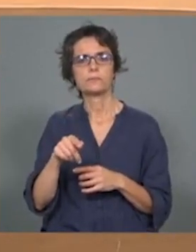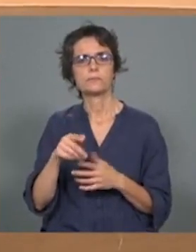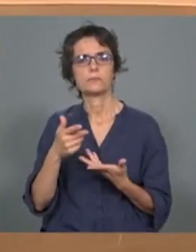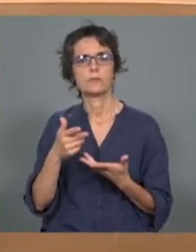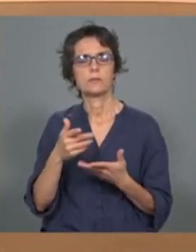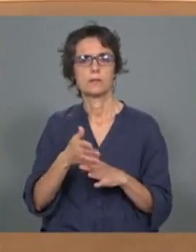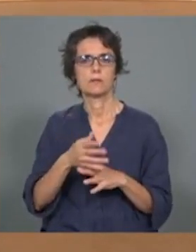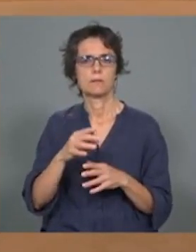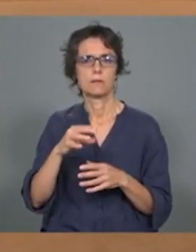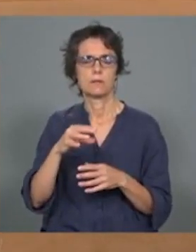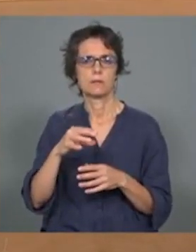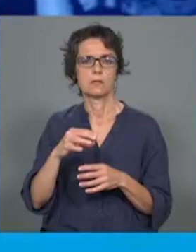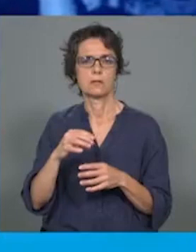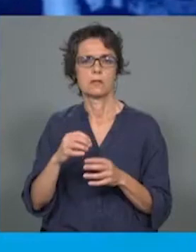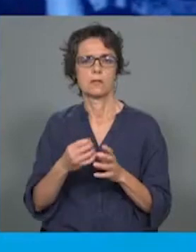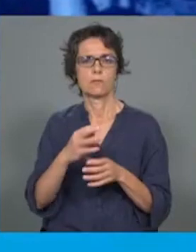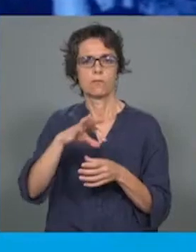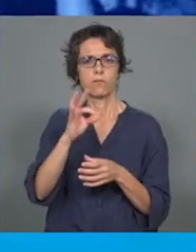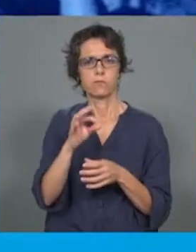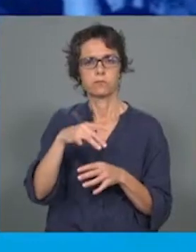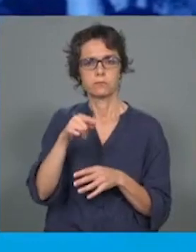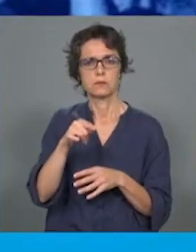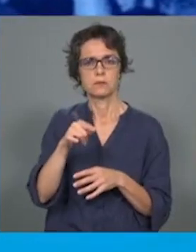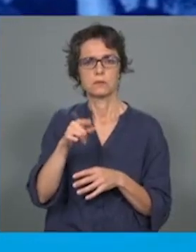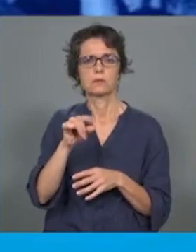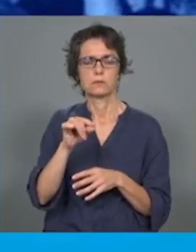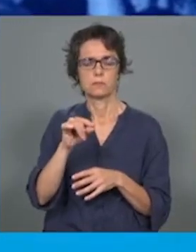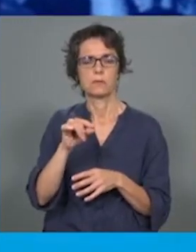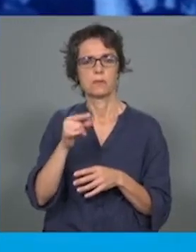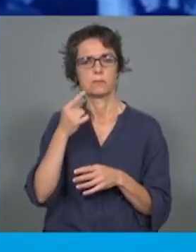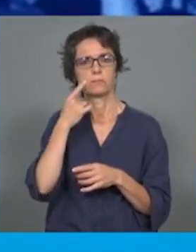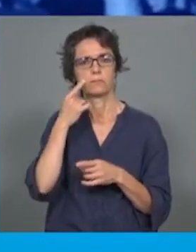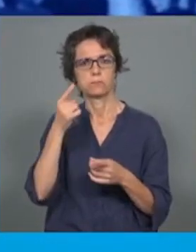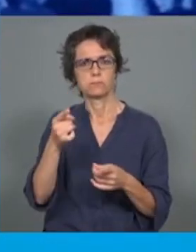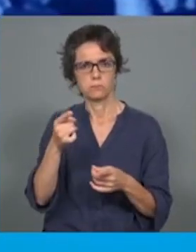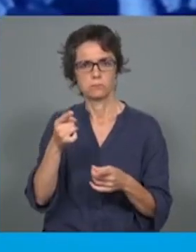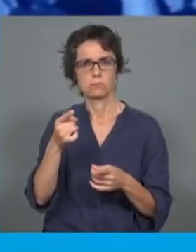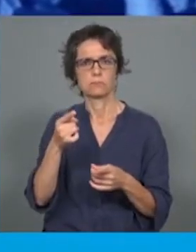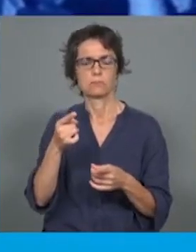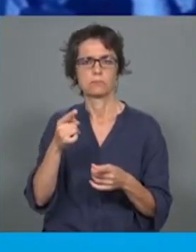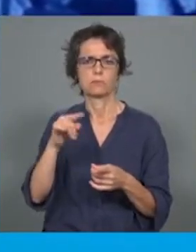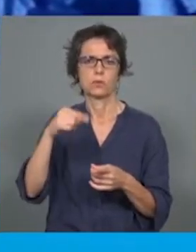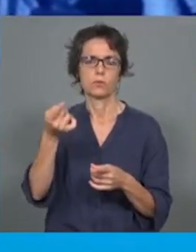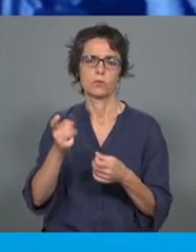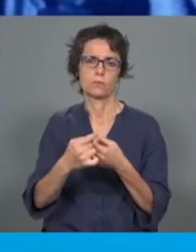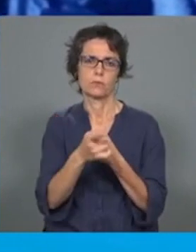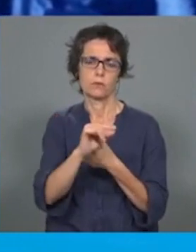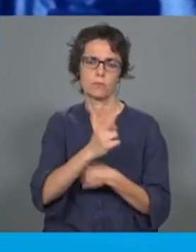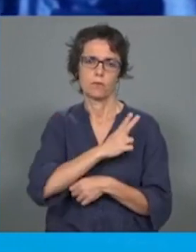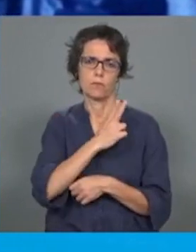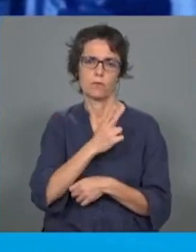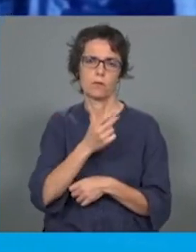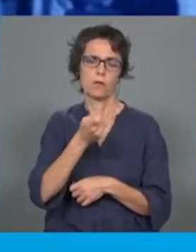da Fundação Oriental, apoiar nesta iniciativa, e para já fica aqui, entre outras entidades, a Faculdade de